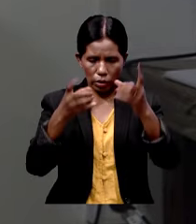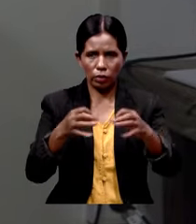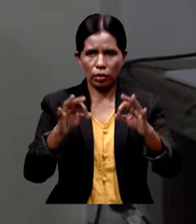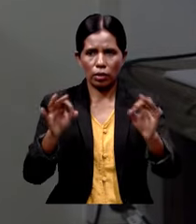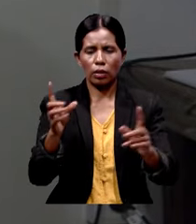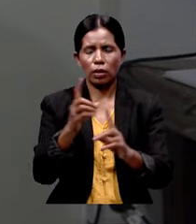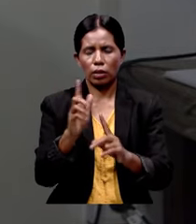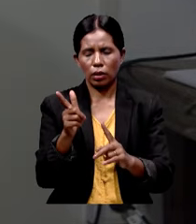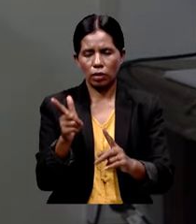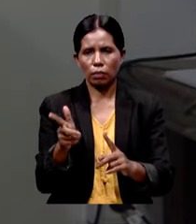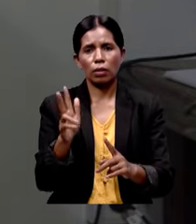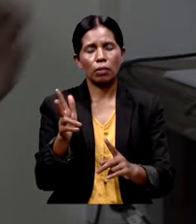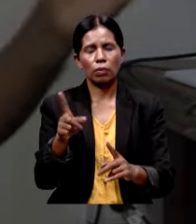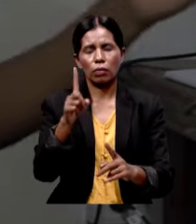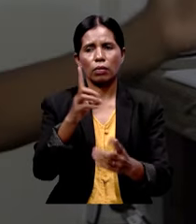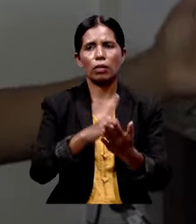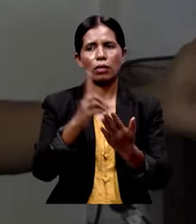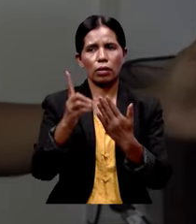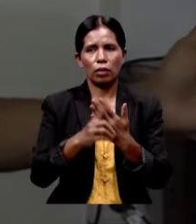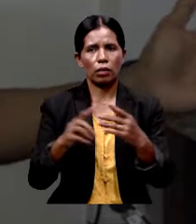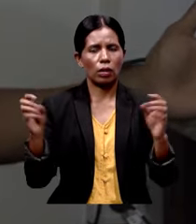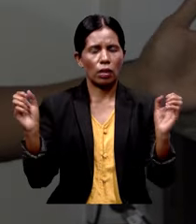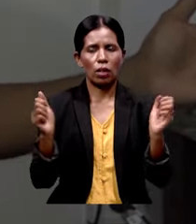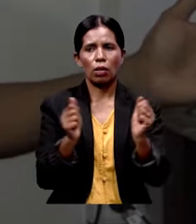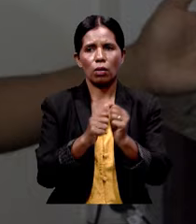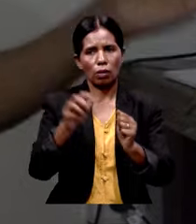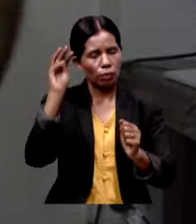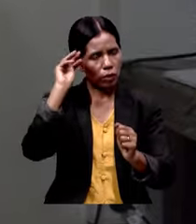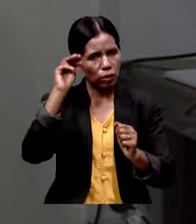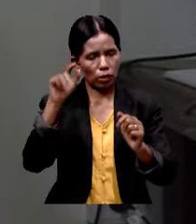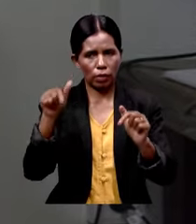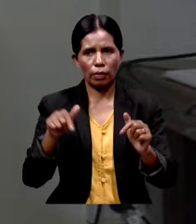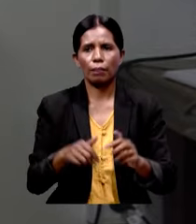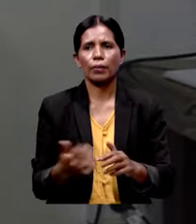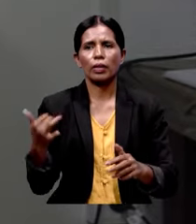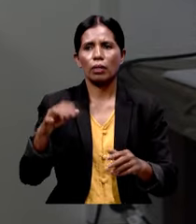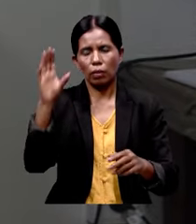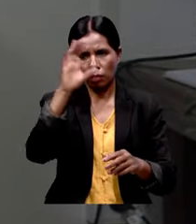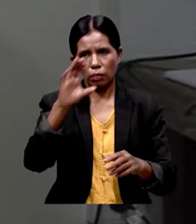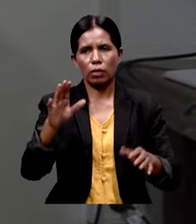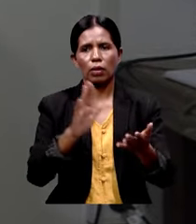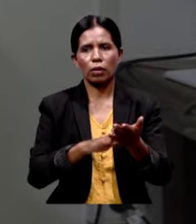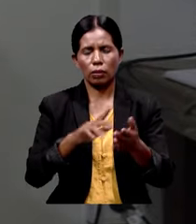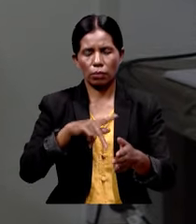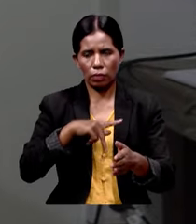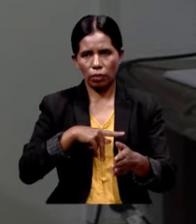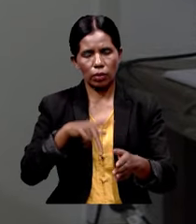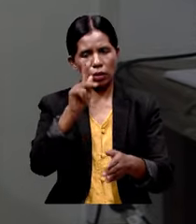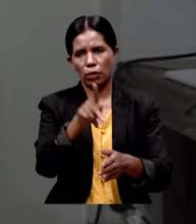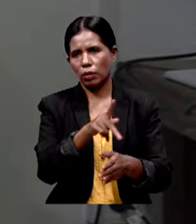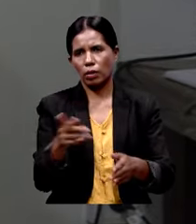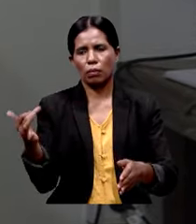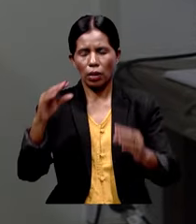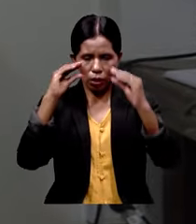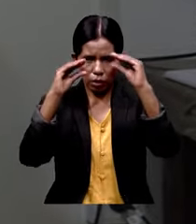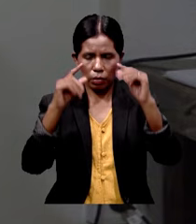di 31 de dezembro la ia buat ida na ho ministero ne e se rebele babu ka fala escola privada ka katoli se rebele